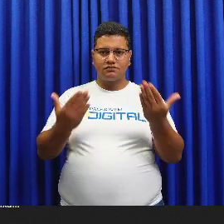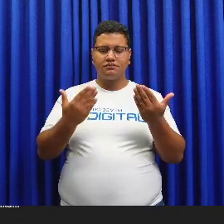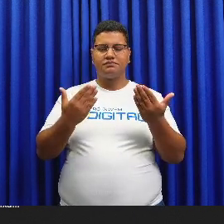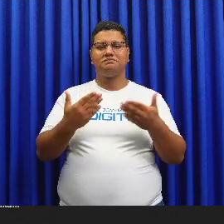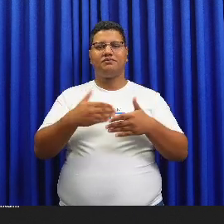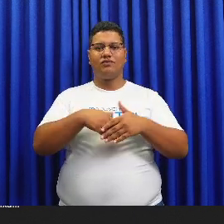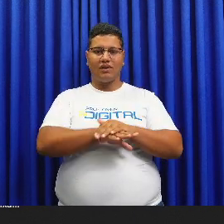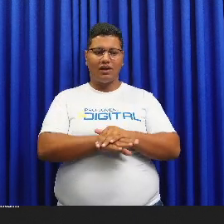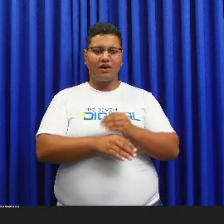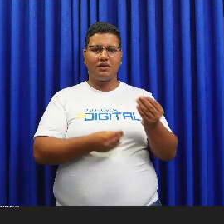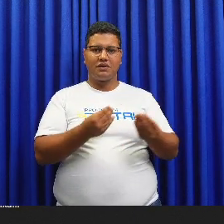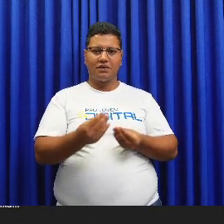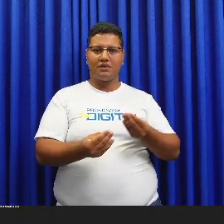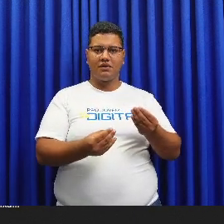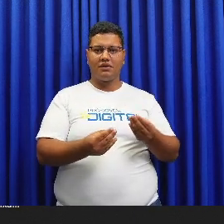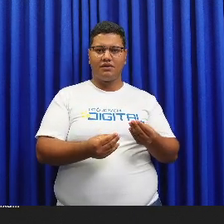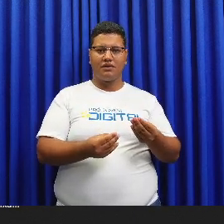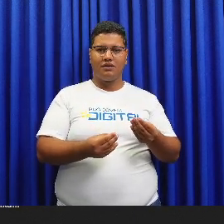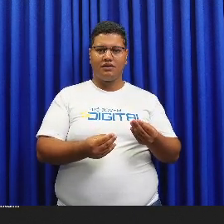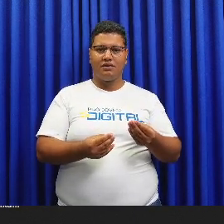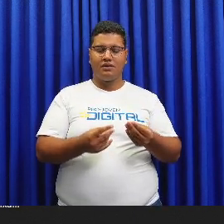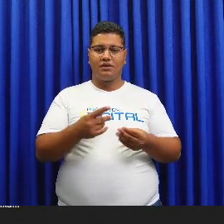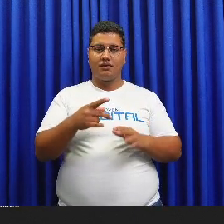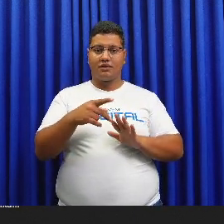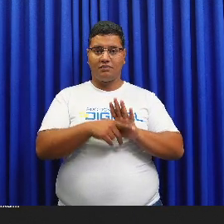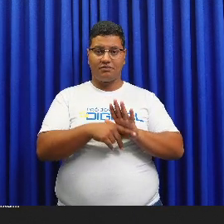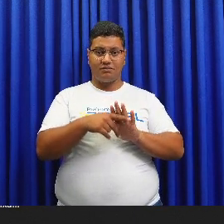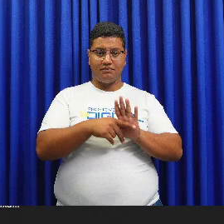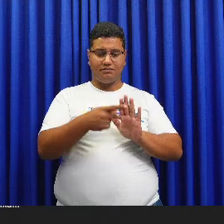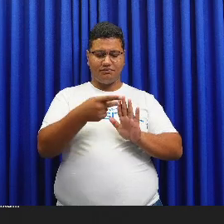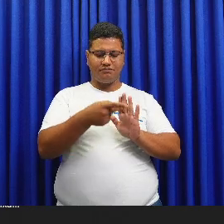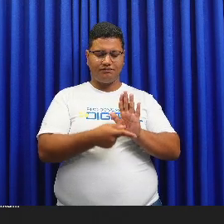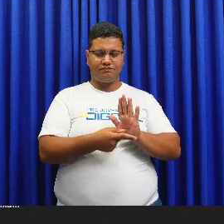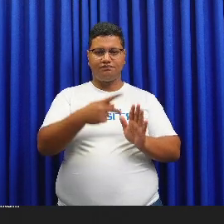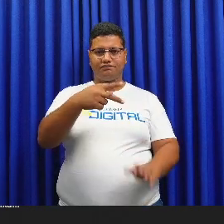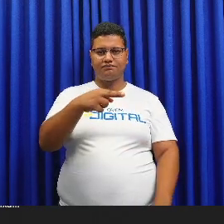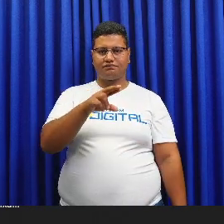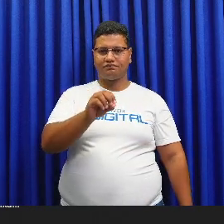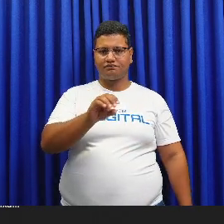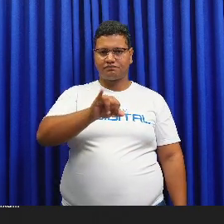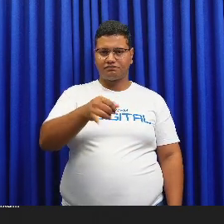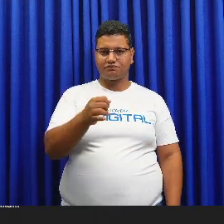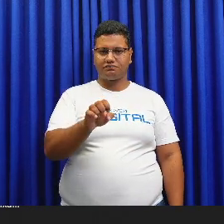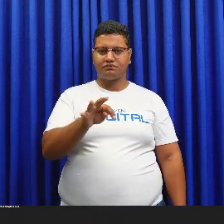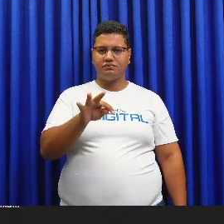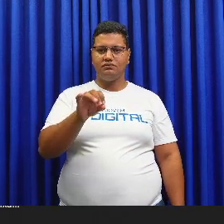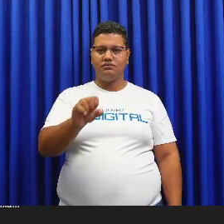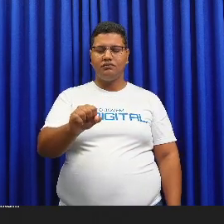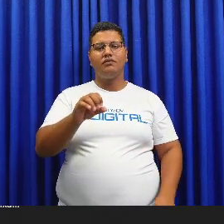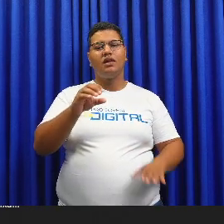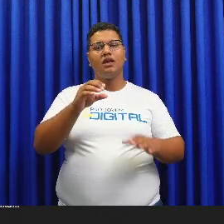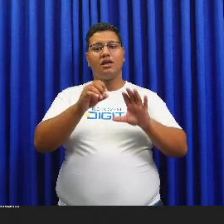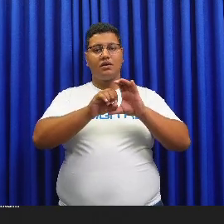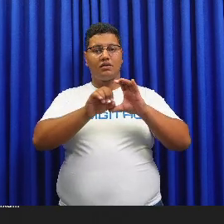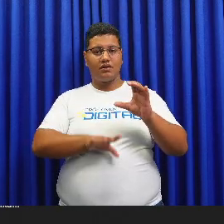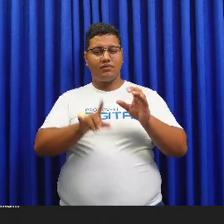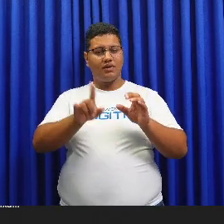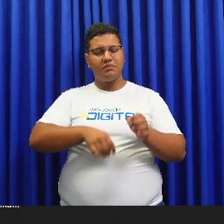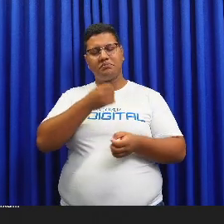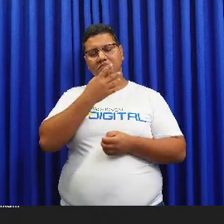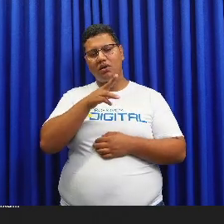ficar guardadas aqui em projetos, beleza? O Canva, ele é muito intuitivo